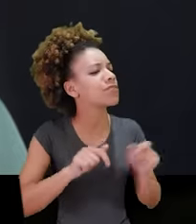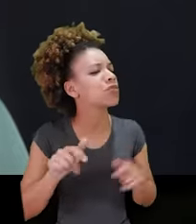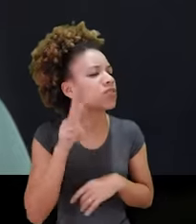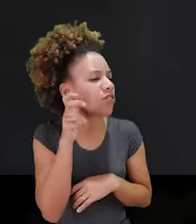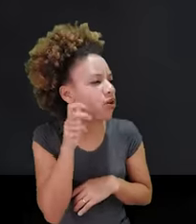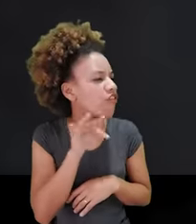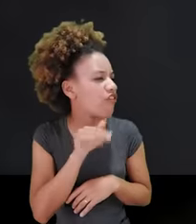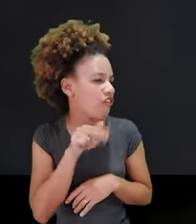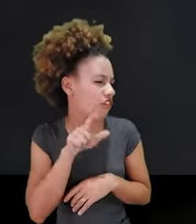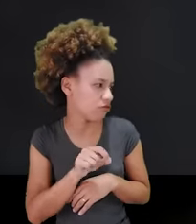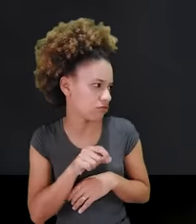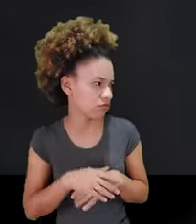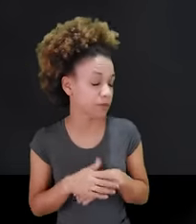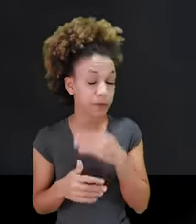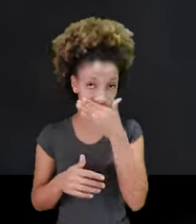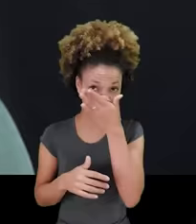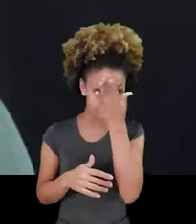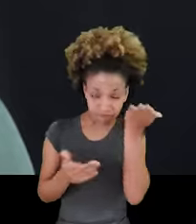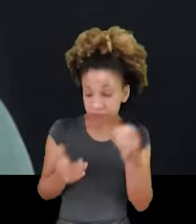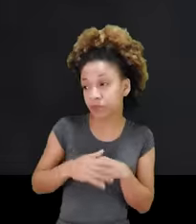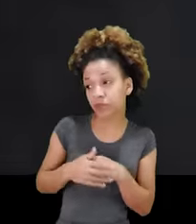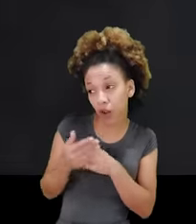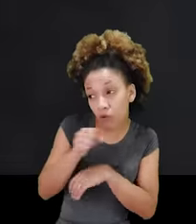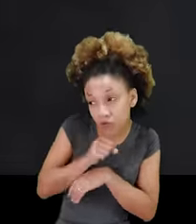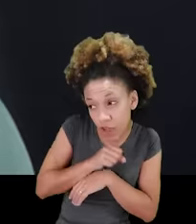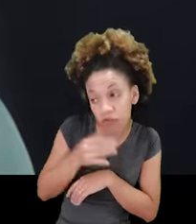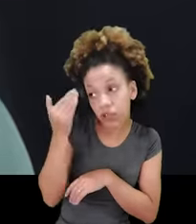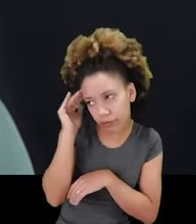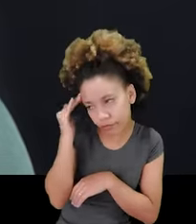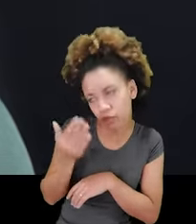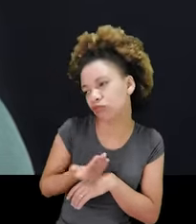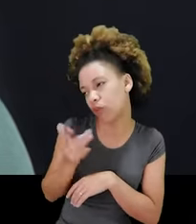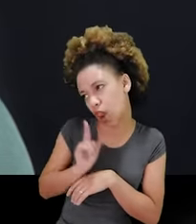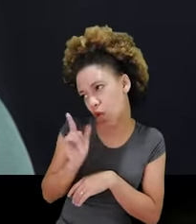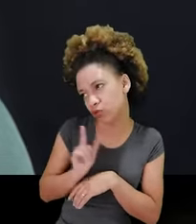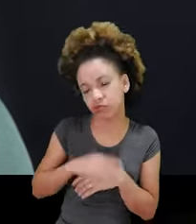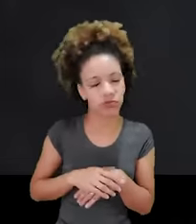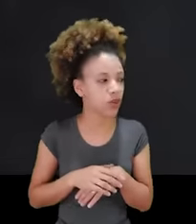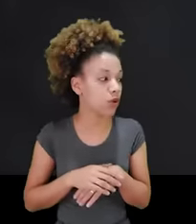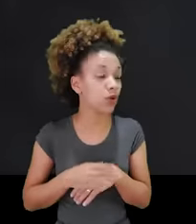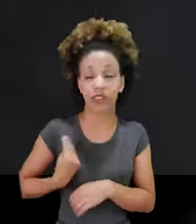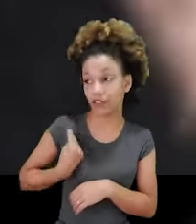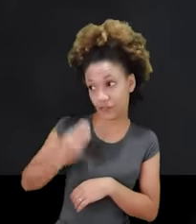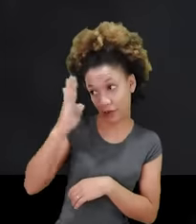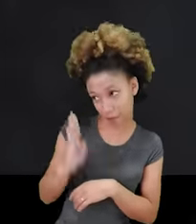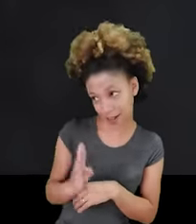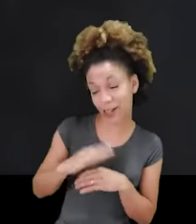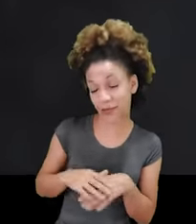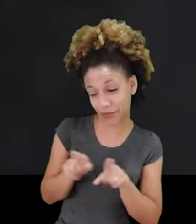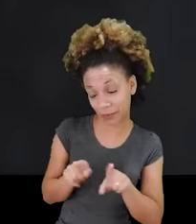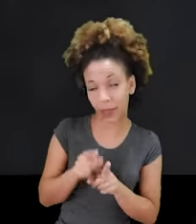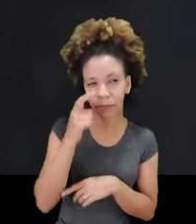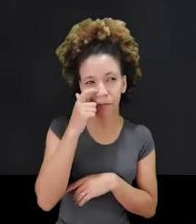Bom, seguramente os da velha guarda, sim, os que ainda têm bigode, sim, Os que estão no Brasil. Os que estão no Brasil. Esse, ouve-se